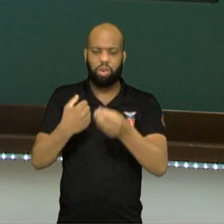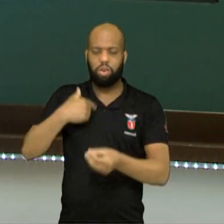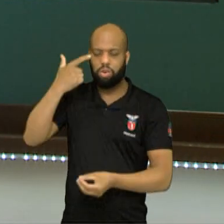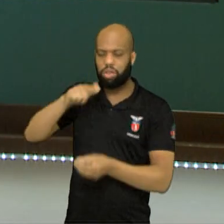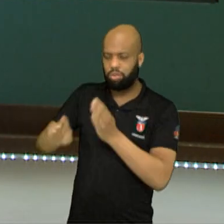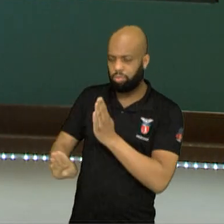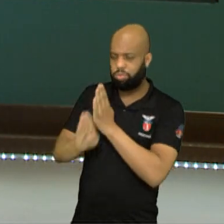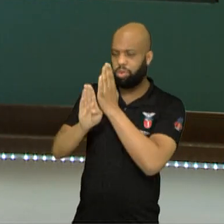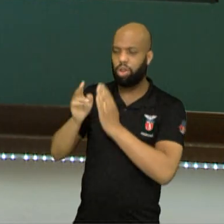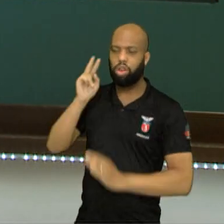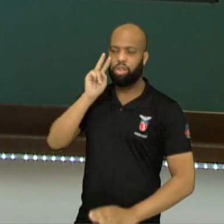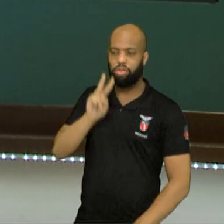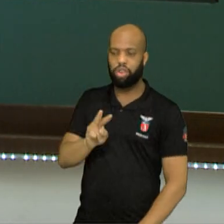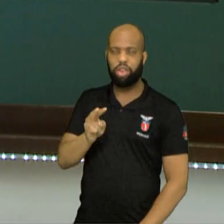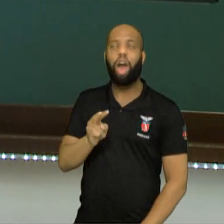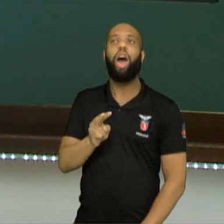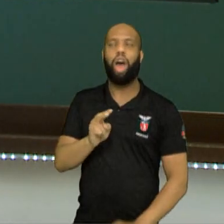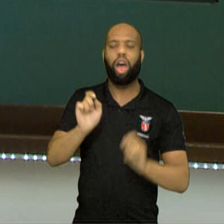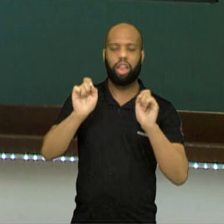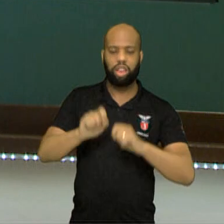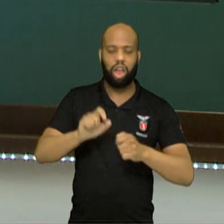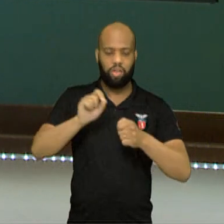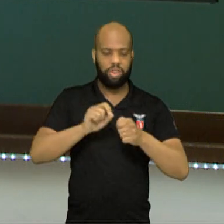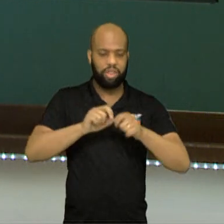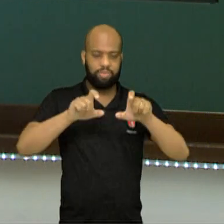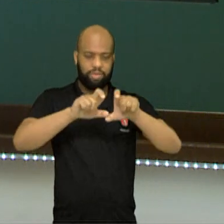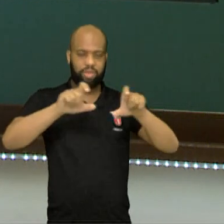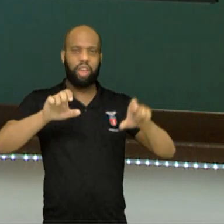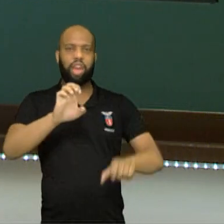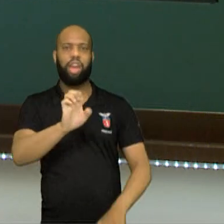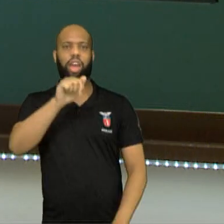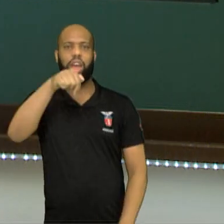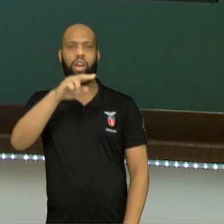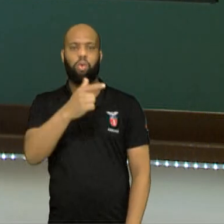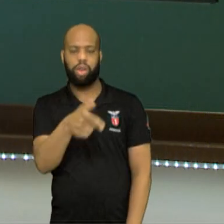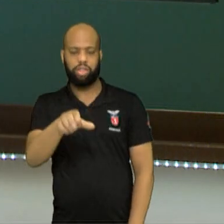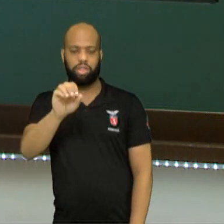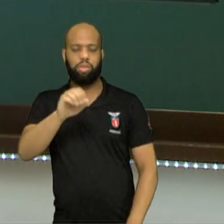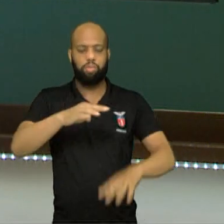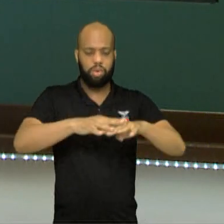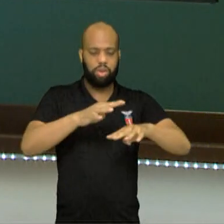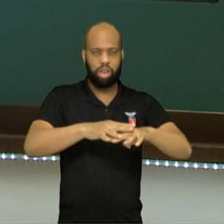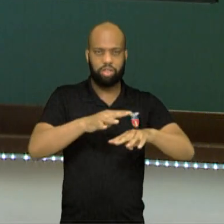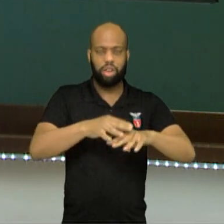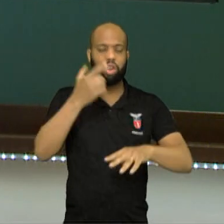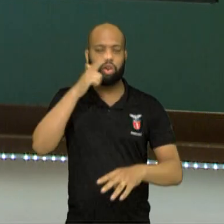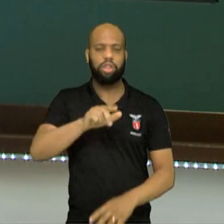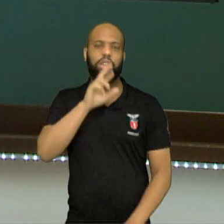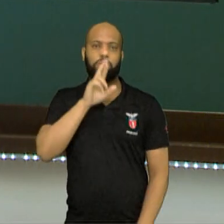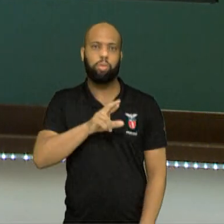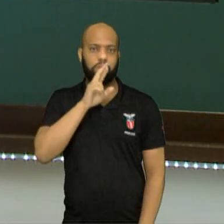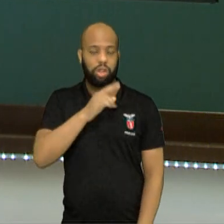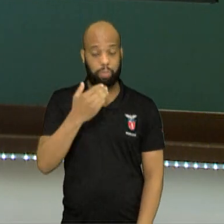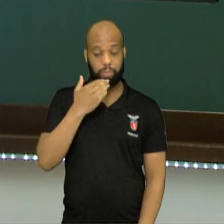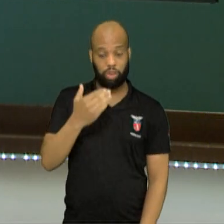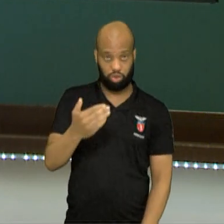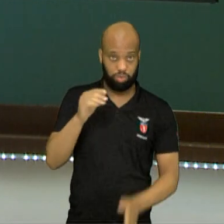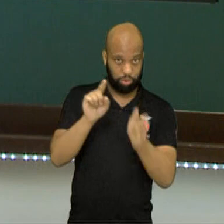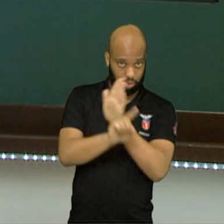eu consigo visualizar uma equação numa situação, problema, para chegar ao resultado